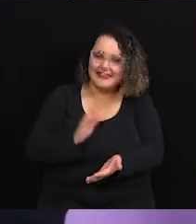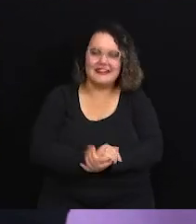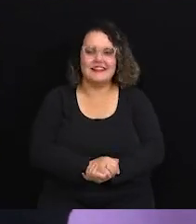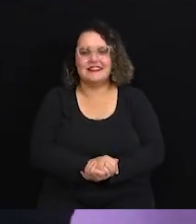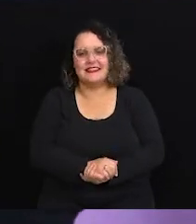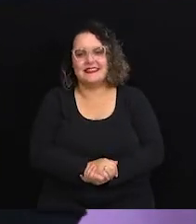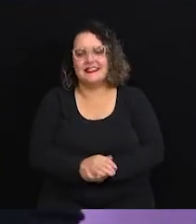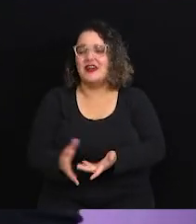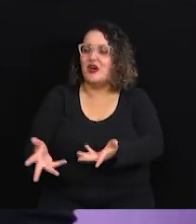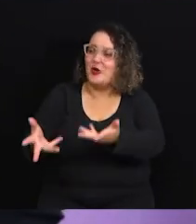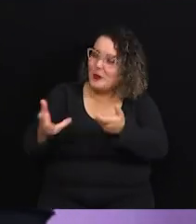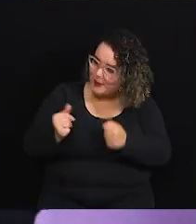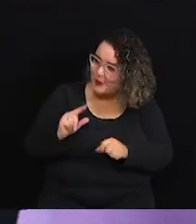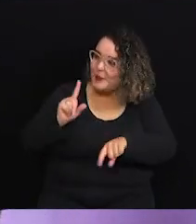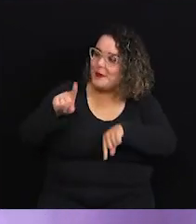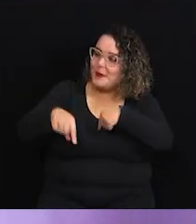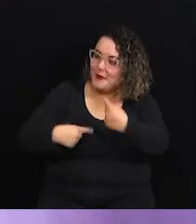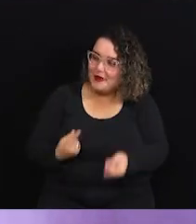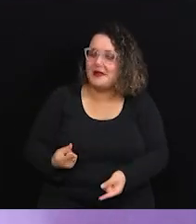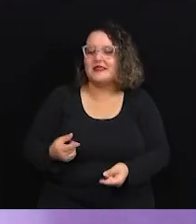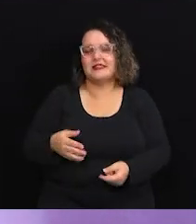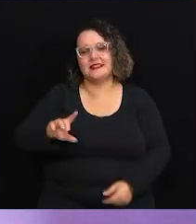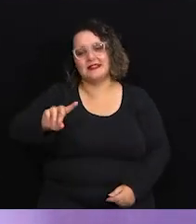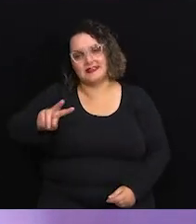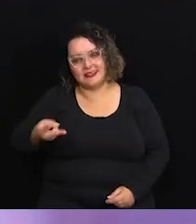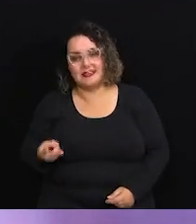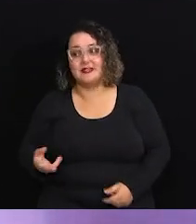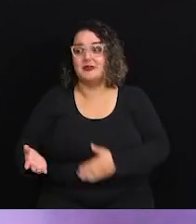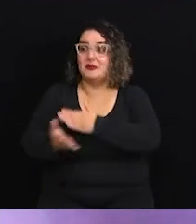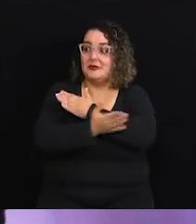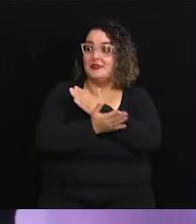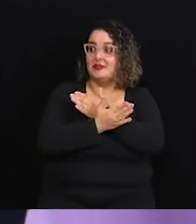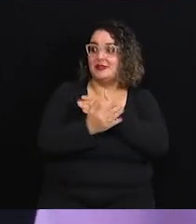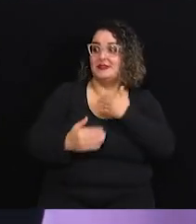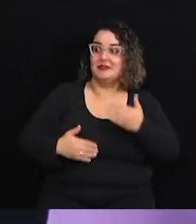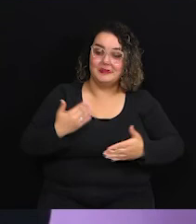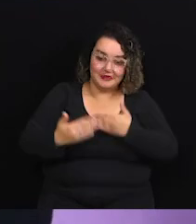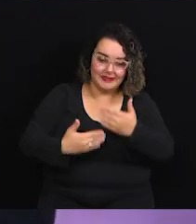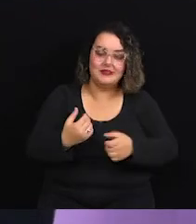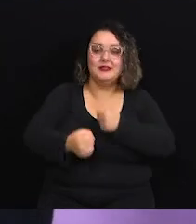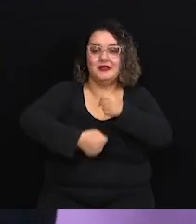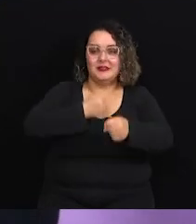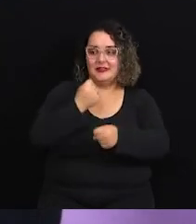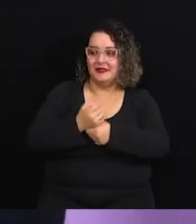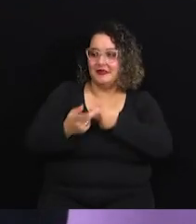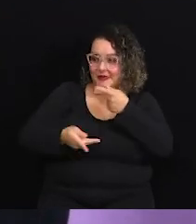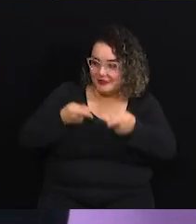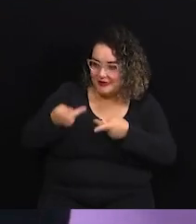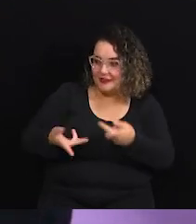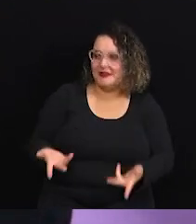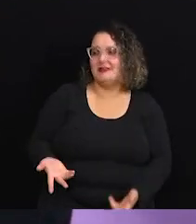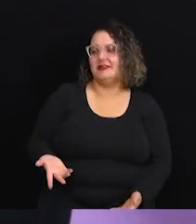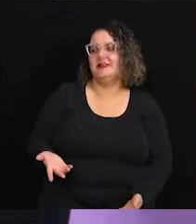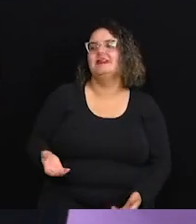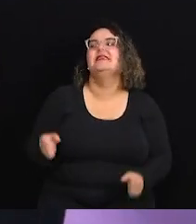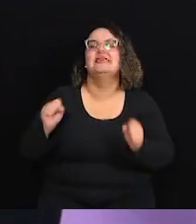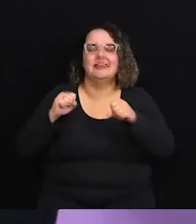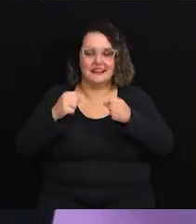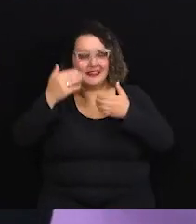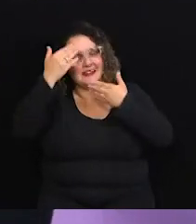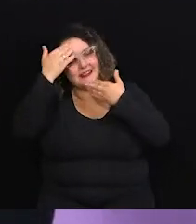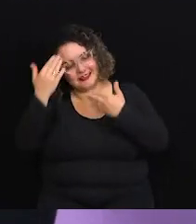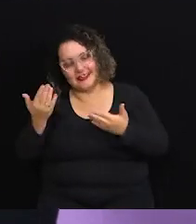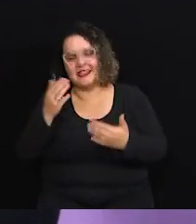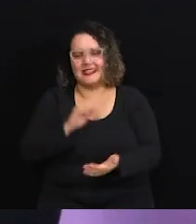você. Fica aqui o convite para participar mais vezes para ajudar a gente nesse processo que é o ano inteiro, como a gente conversou. Tá